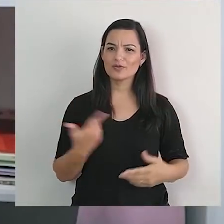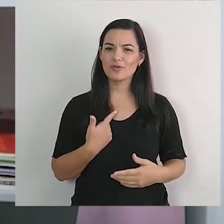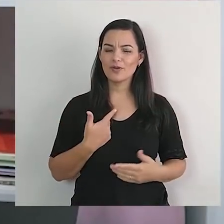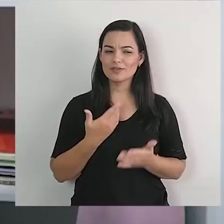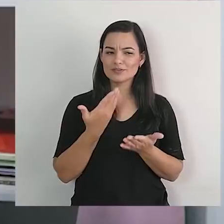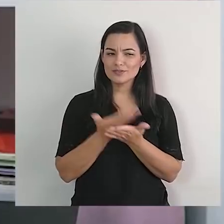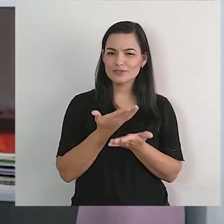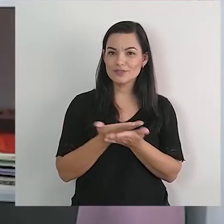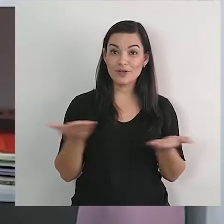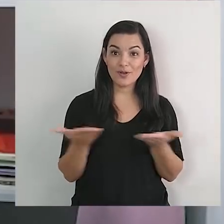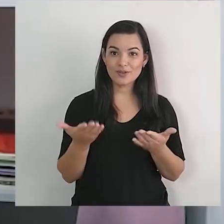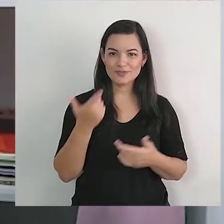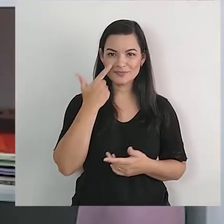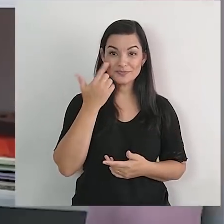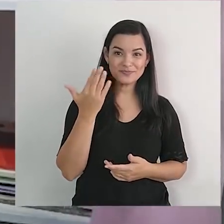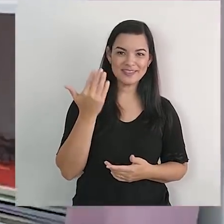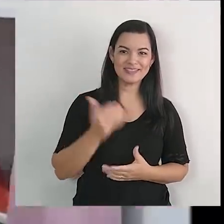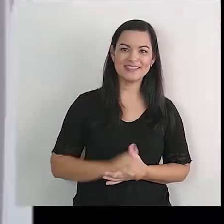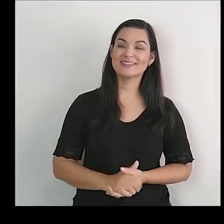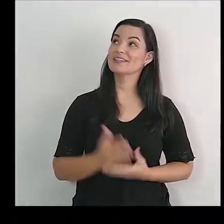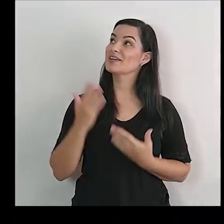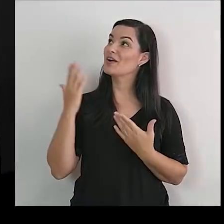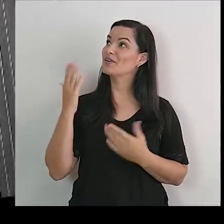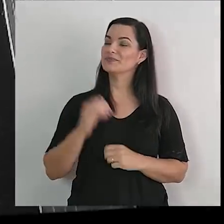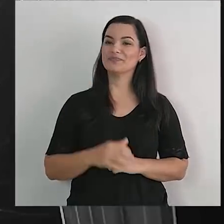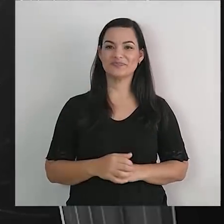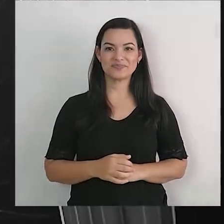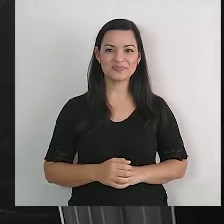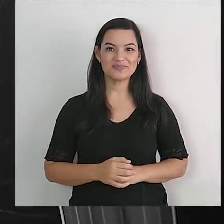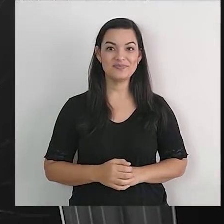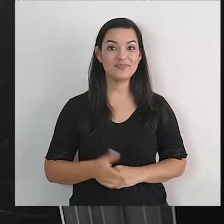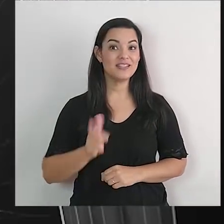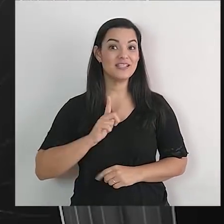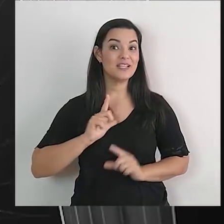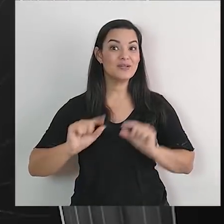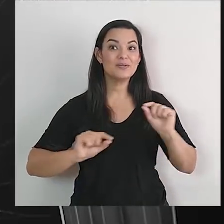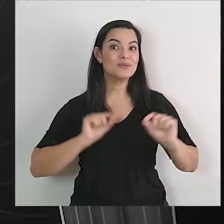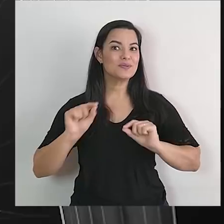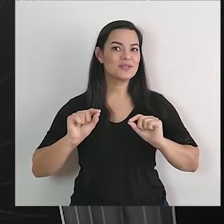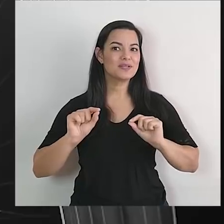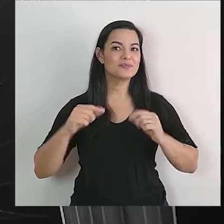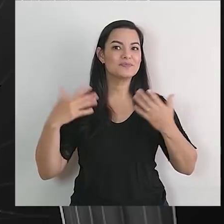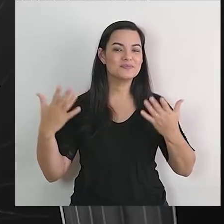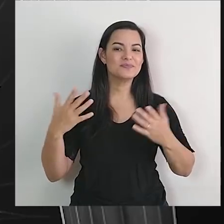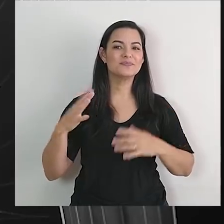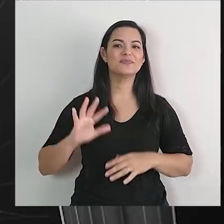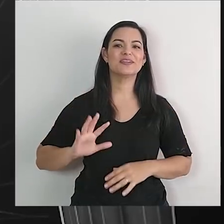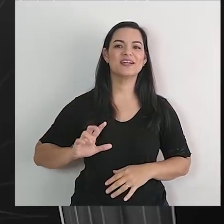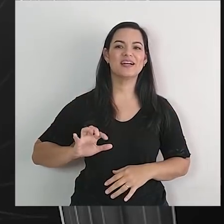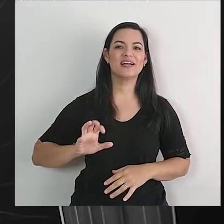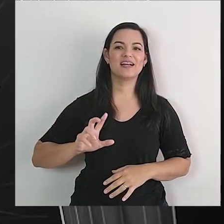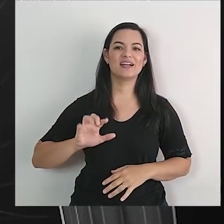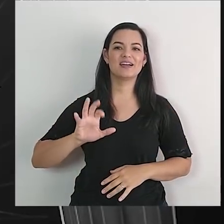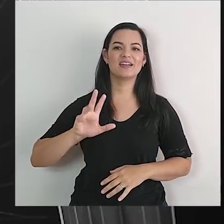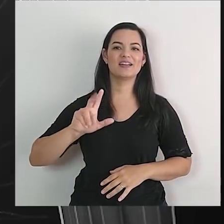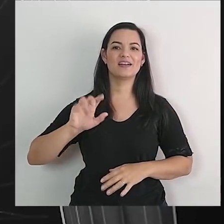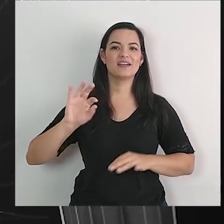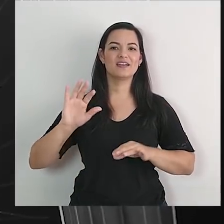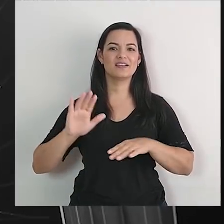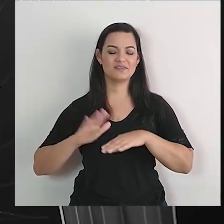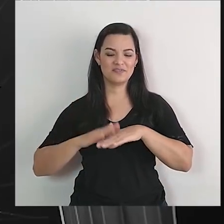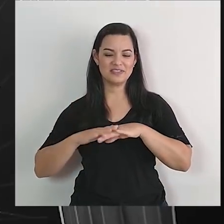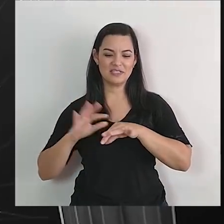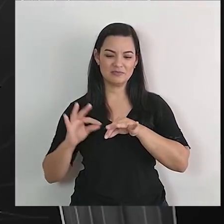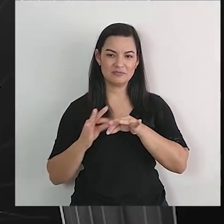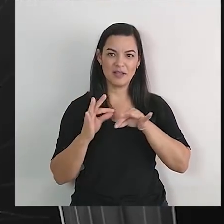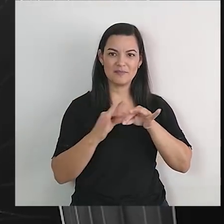estudar? Vamos conferir. No vídeo, temos uma aranha tecendo sua